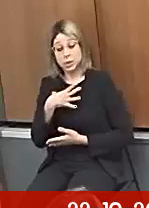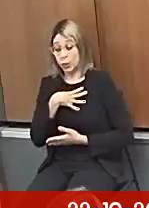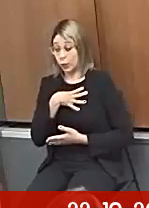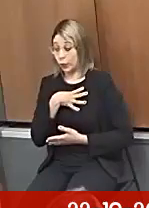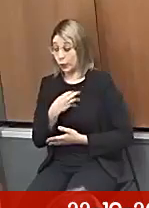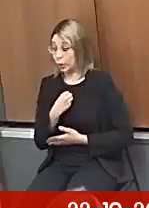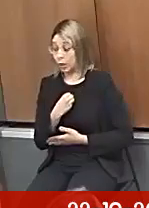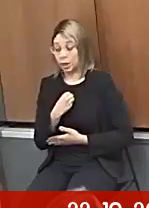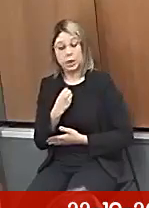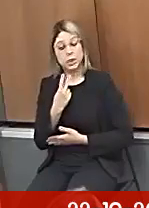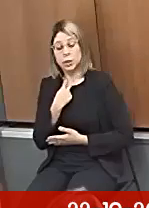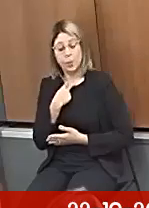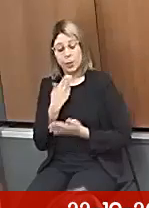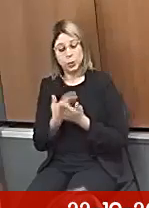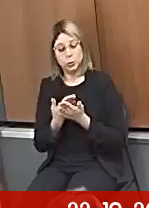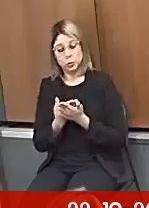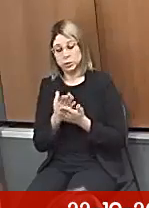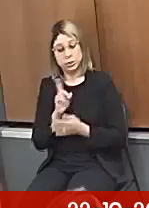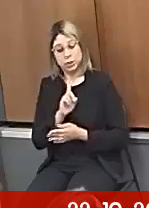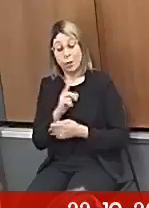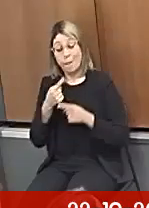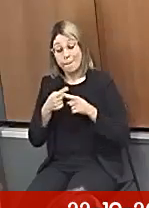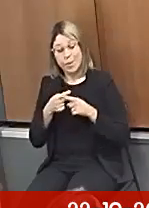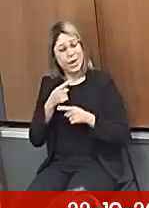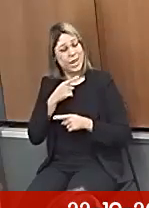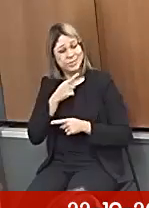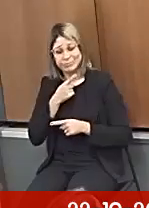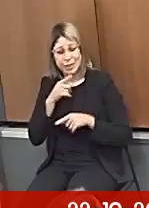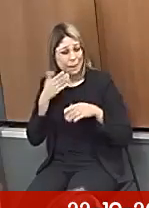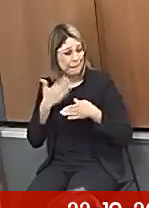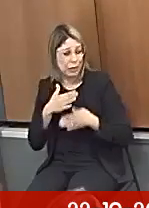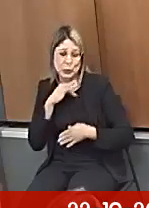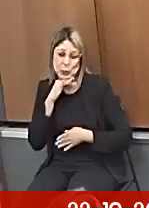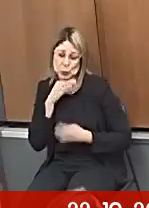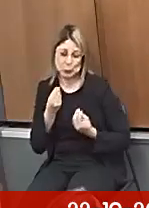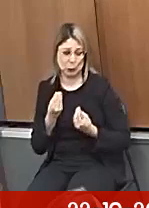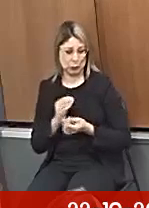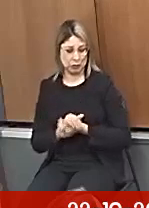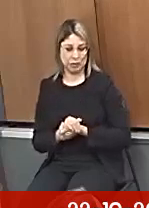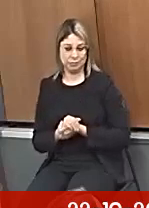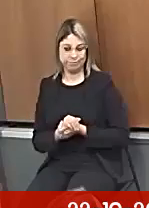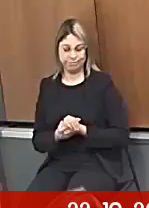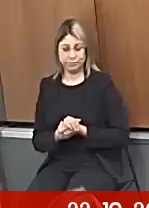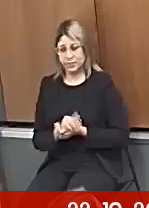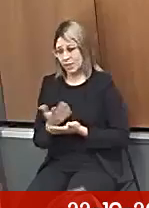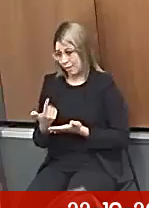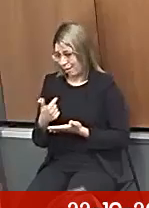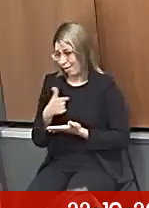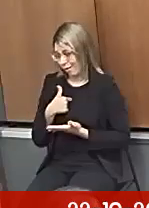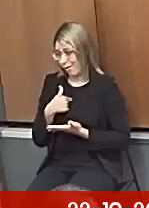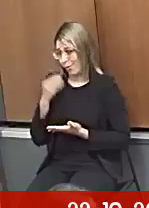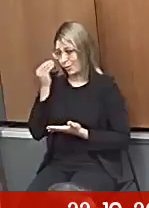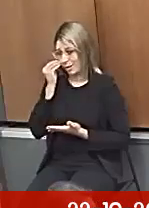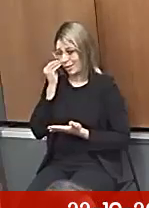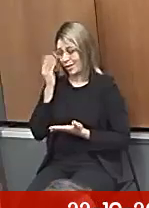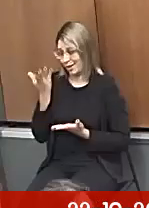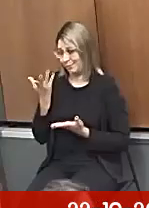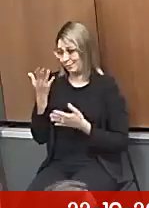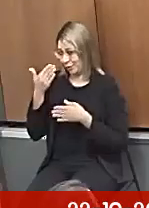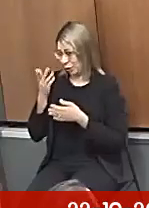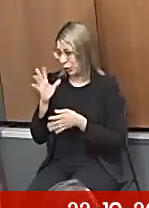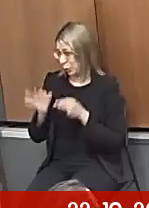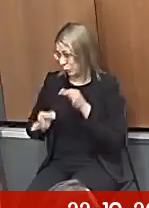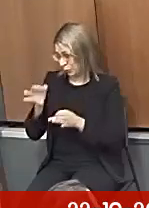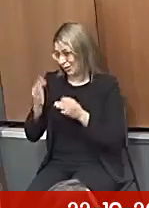filho não pode estudar na escola porque ele foi muito mal na prova. Eu não quis procurar os caminhos da justiça, doutora,